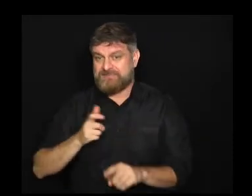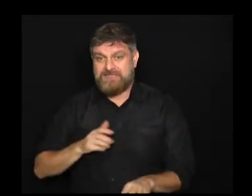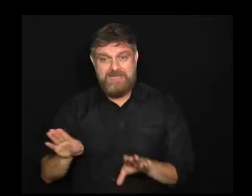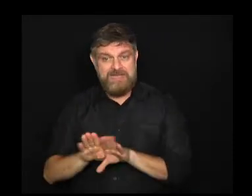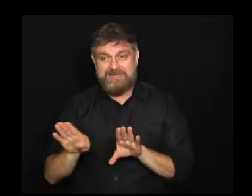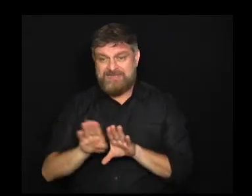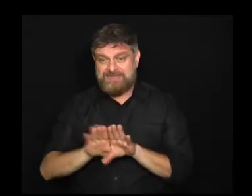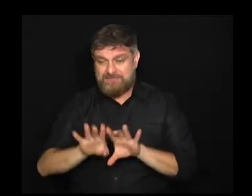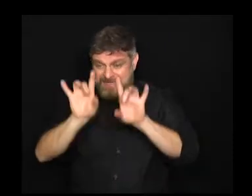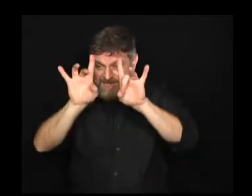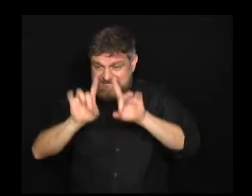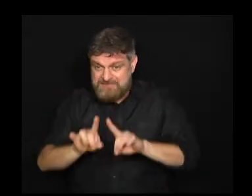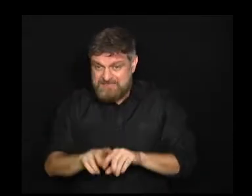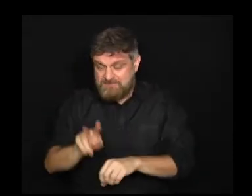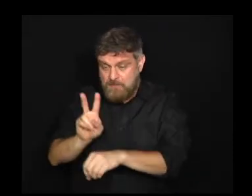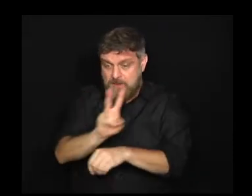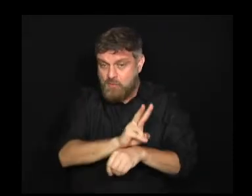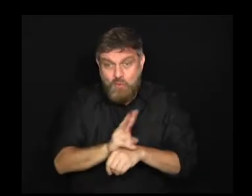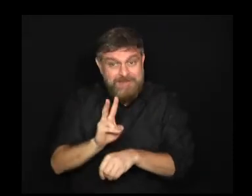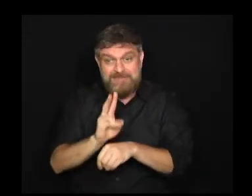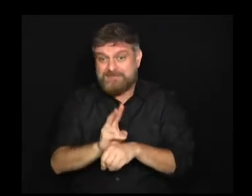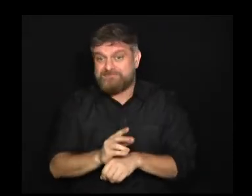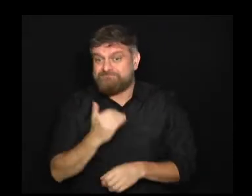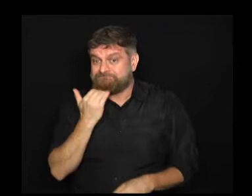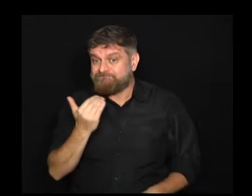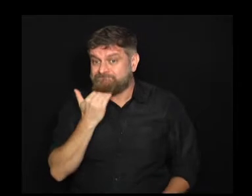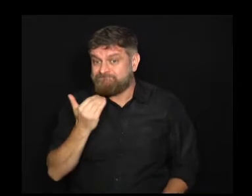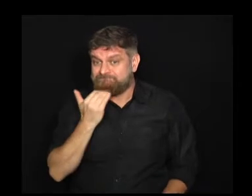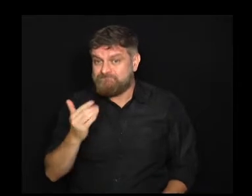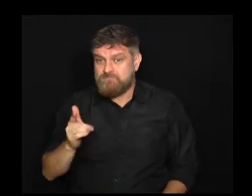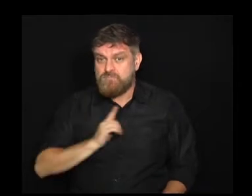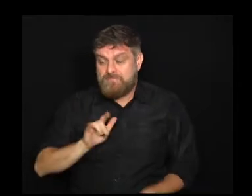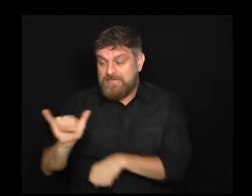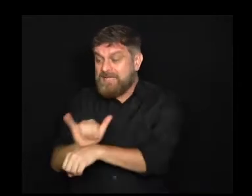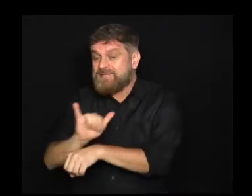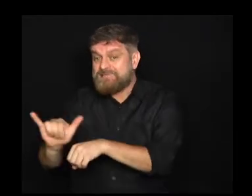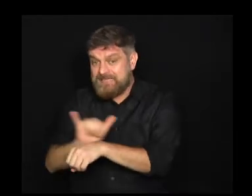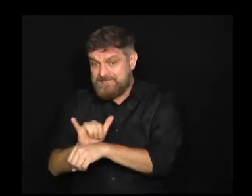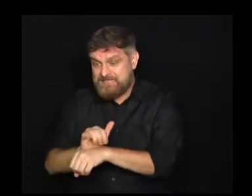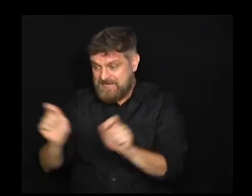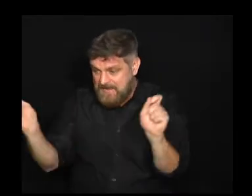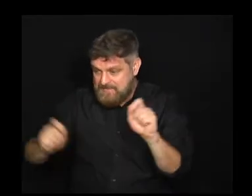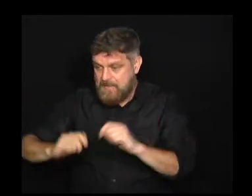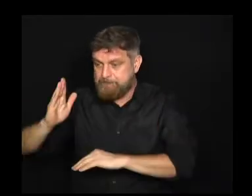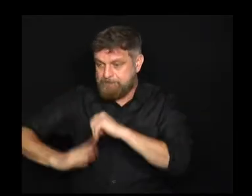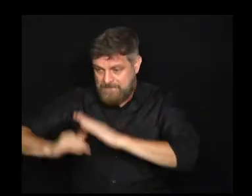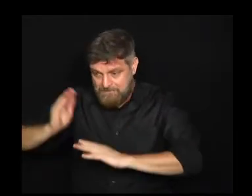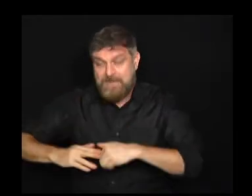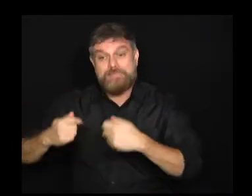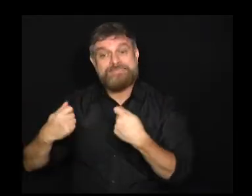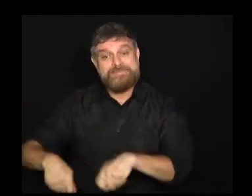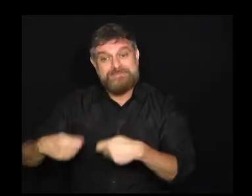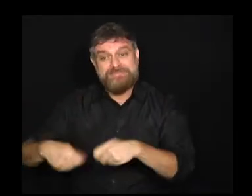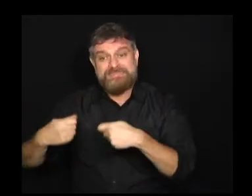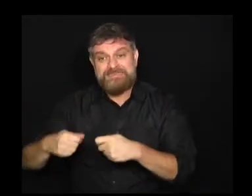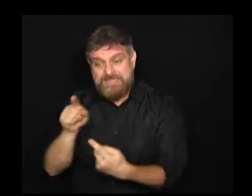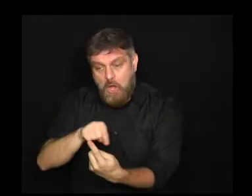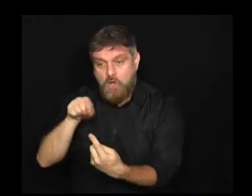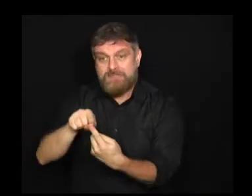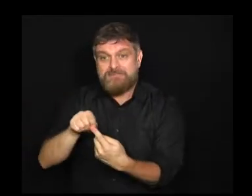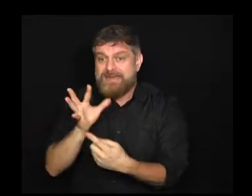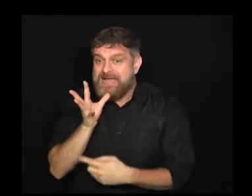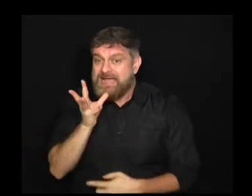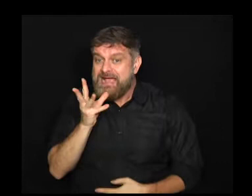proteção específica contra o vírus, existem medidas que podem ser tomadas, que podem e devem ser tomadas para